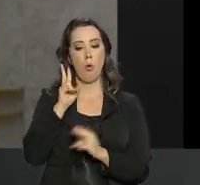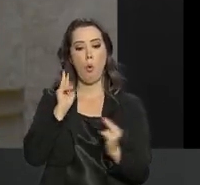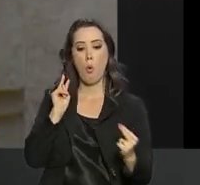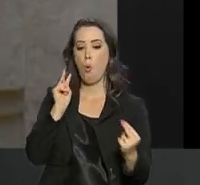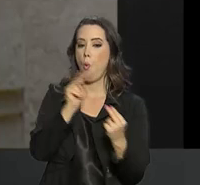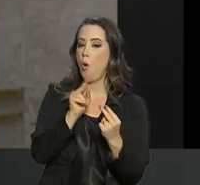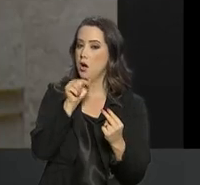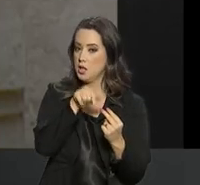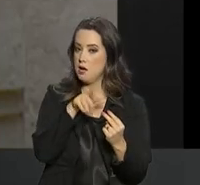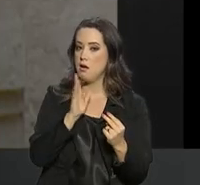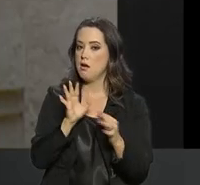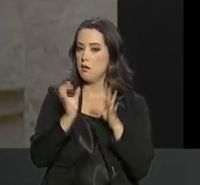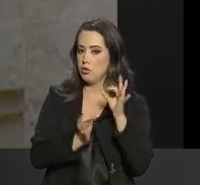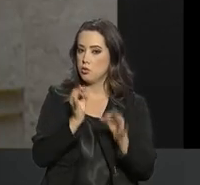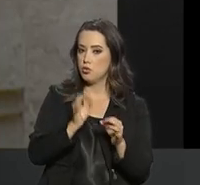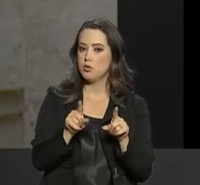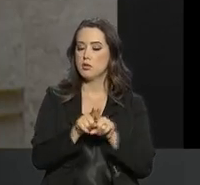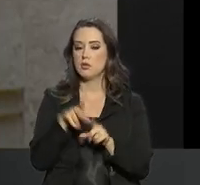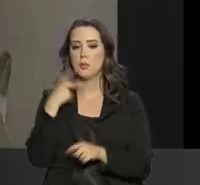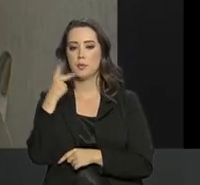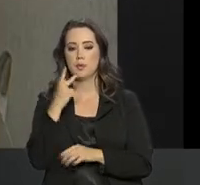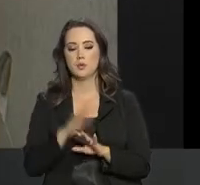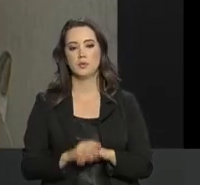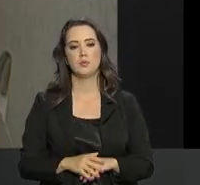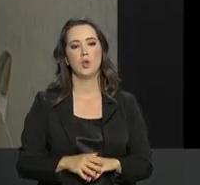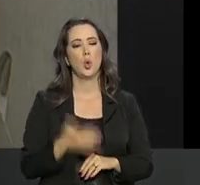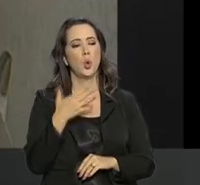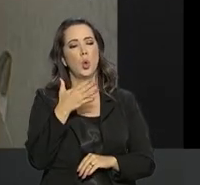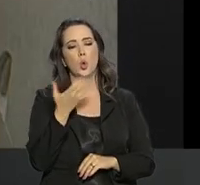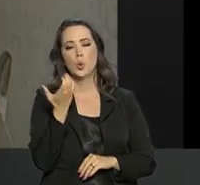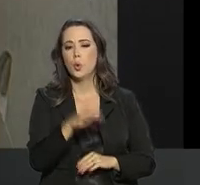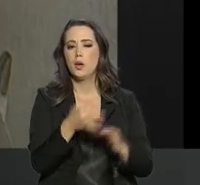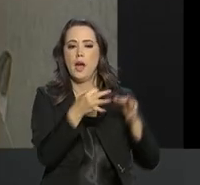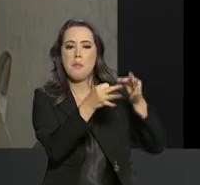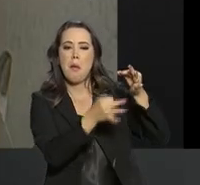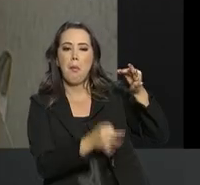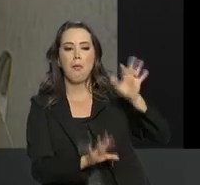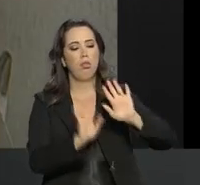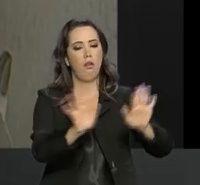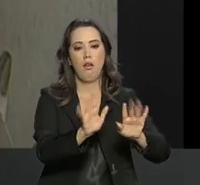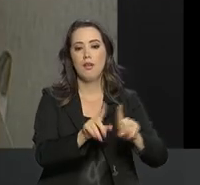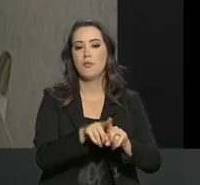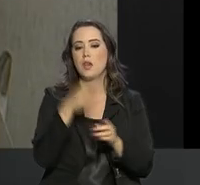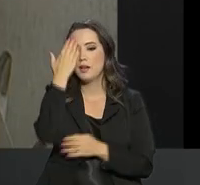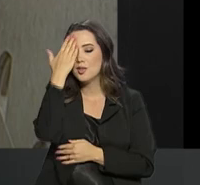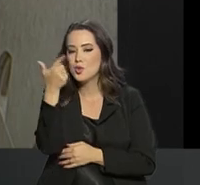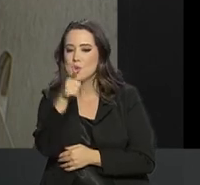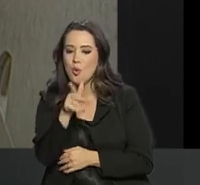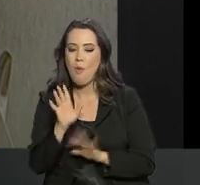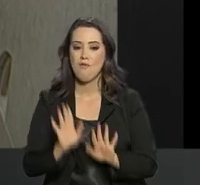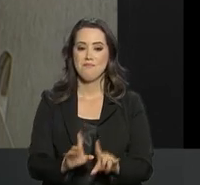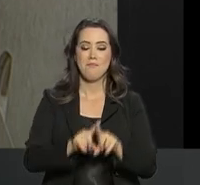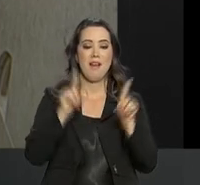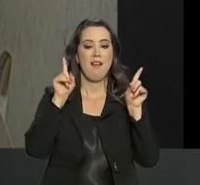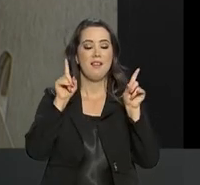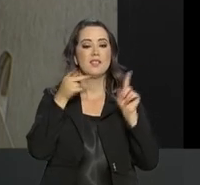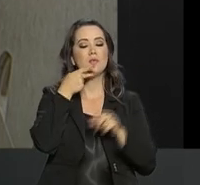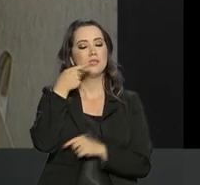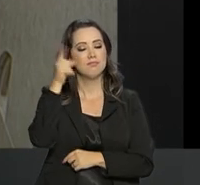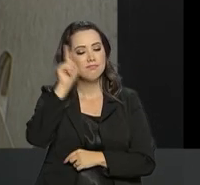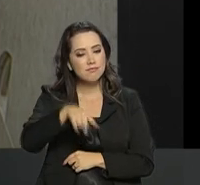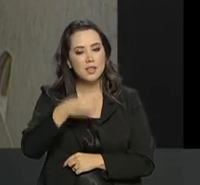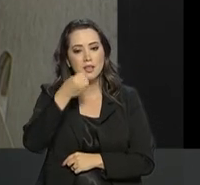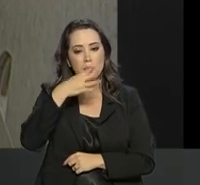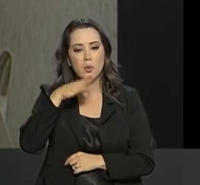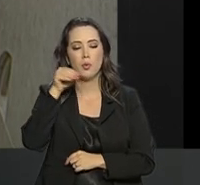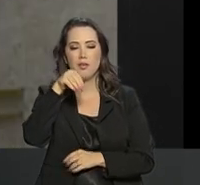foco político. E aqui, se me permitem, não quero me estender muito, agradecendo mais uma vez a palavra, mas dizer que é interessante como